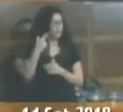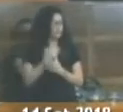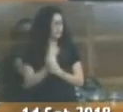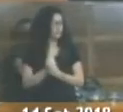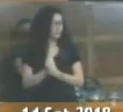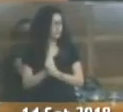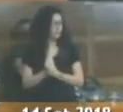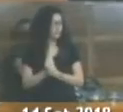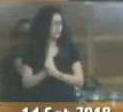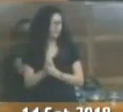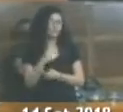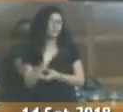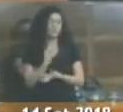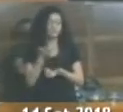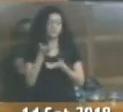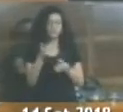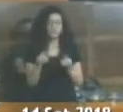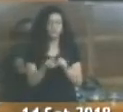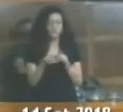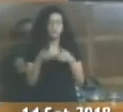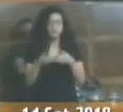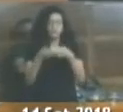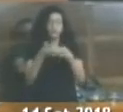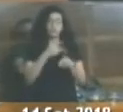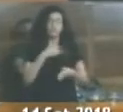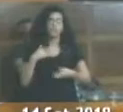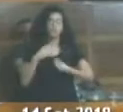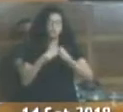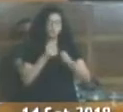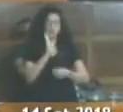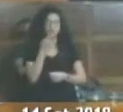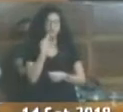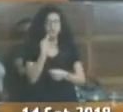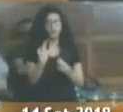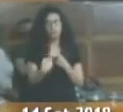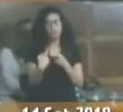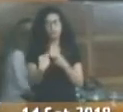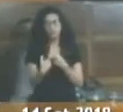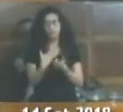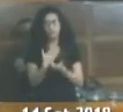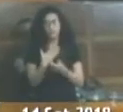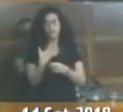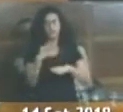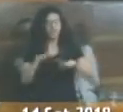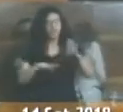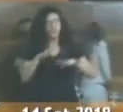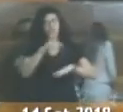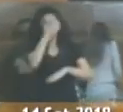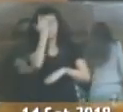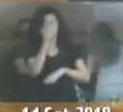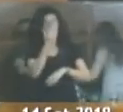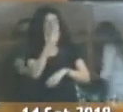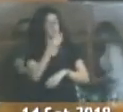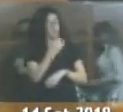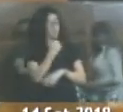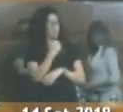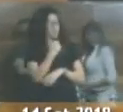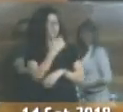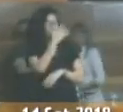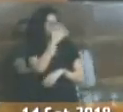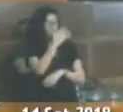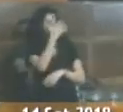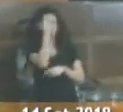Aí a gente também queria também o barco da saúde, como falaram, por causa que às vezes tem pessoas mesmo que tem que pagar